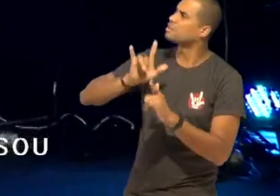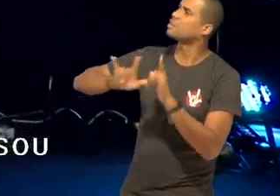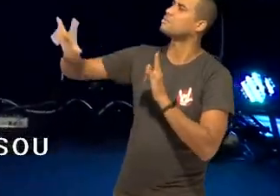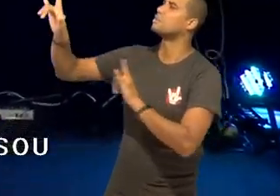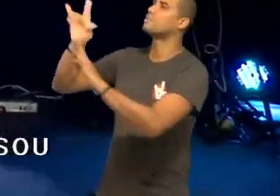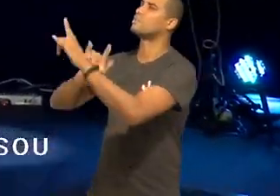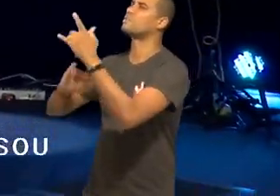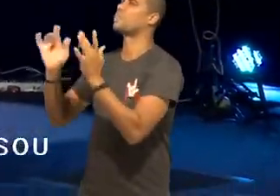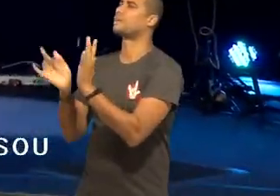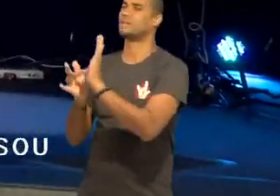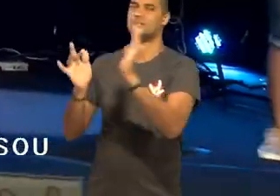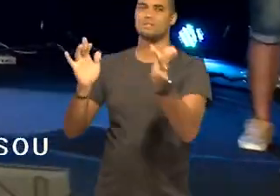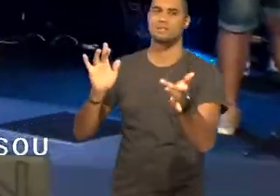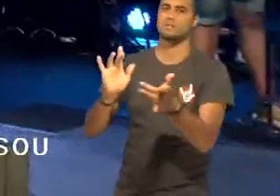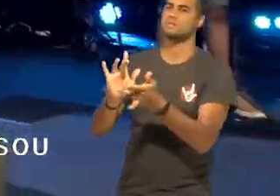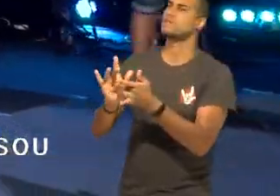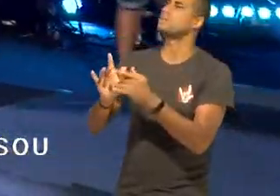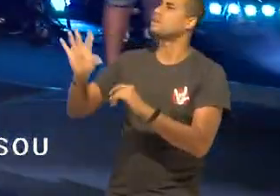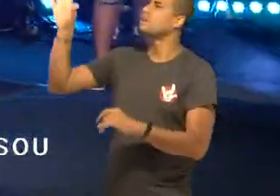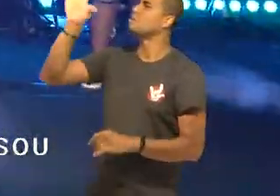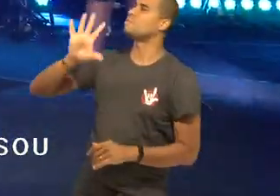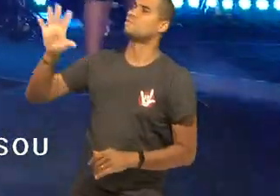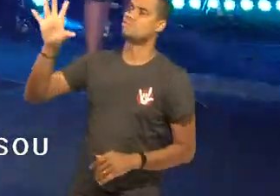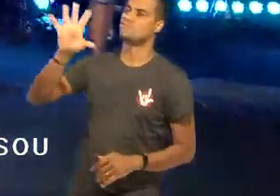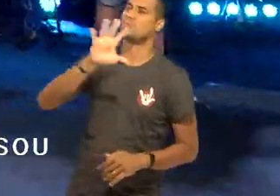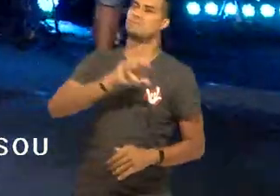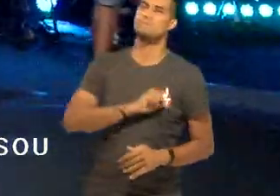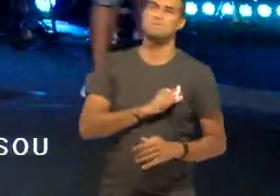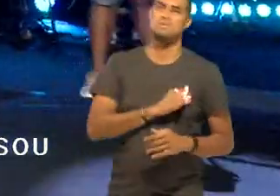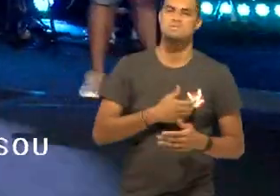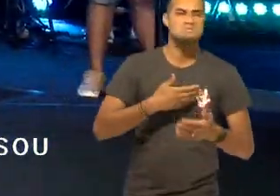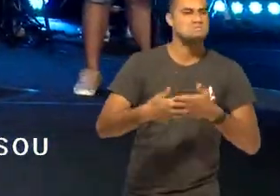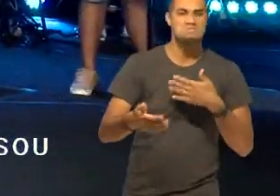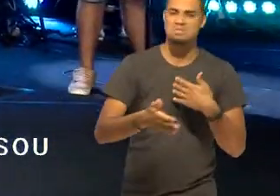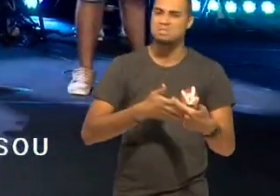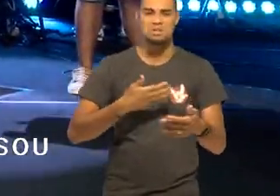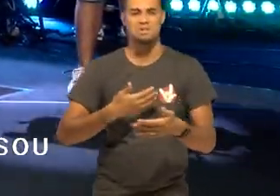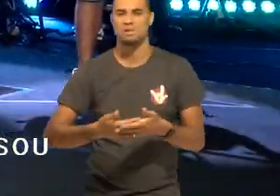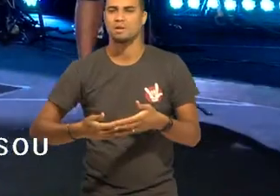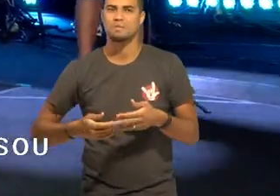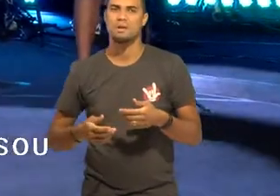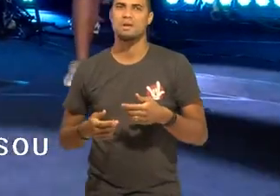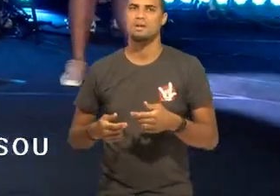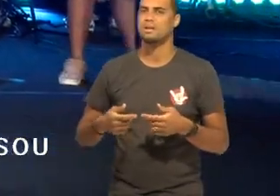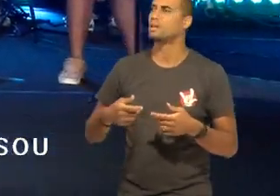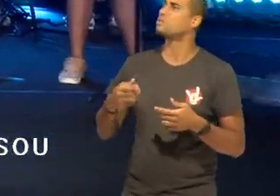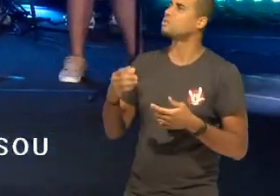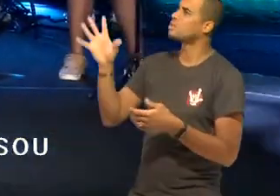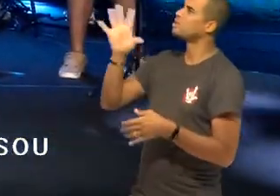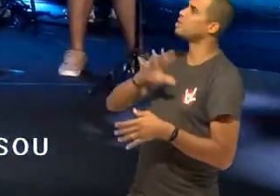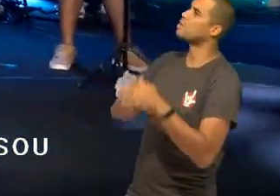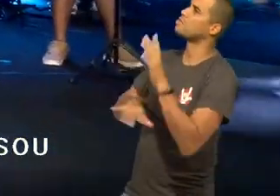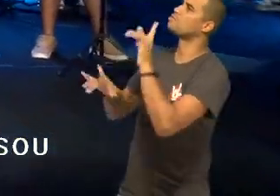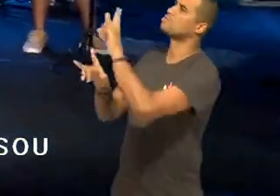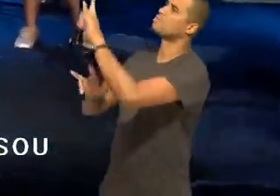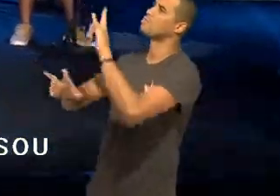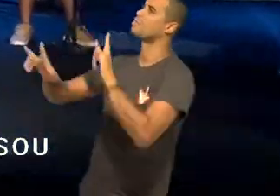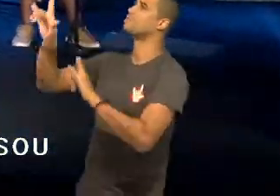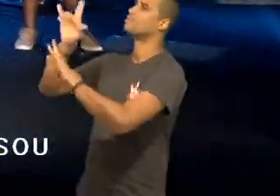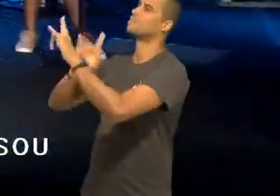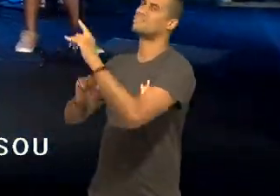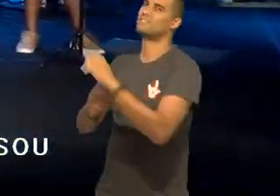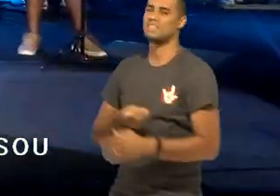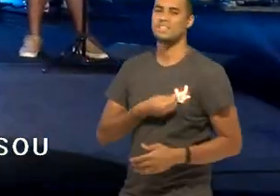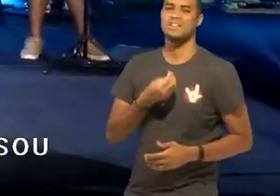me amou. Cristo em mim é o amor. Então amar é o que eu sou.